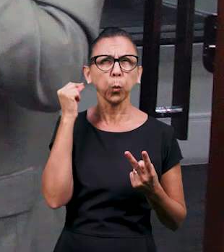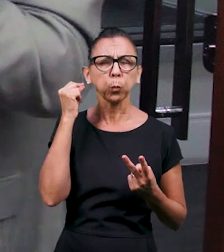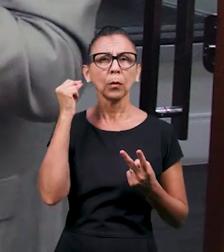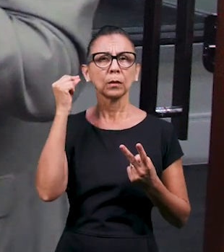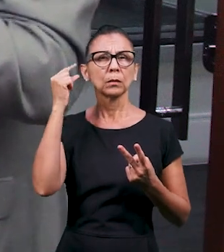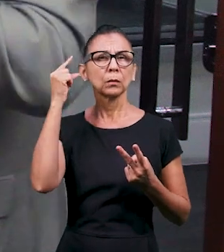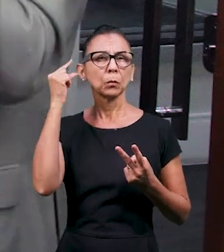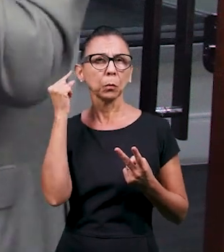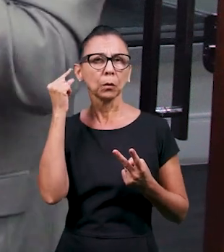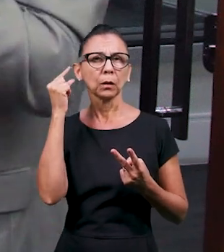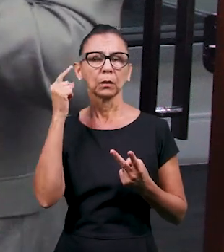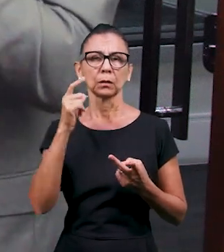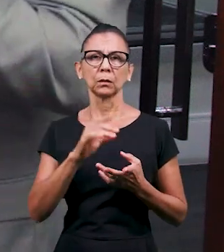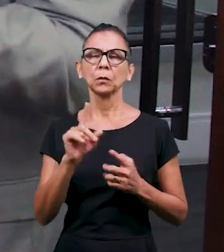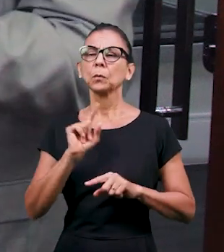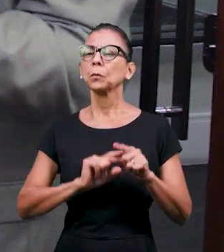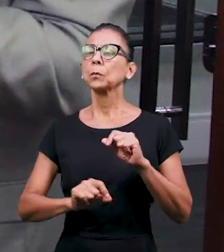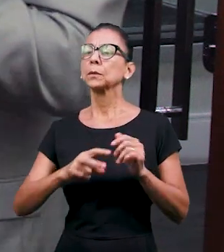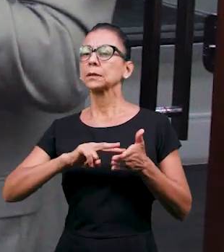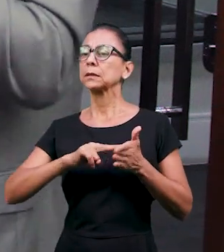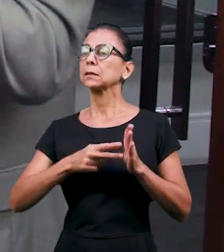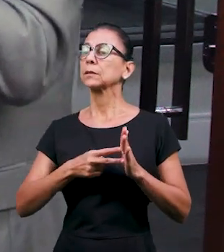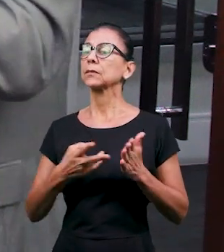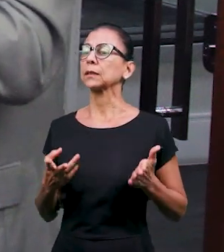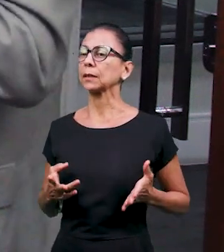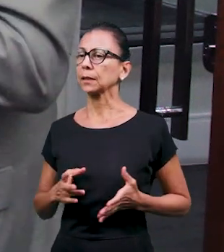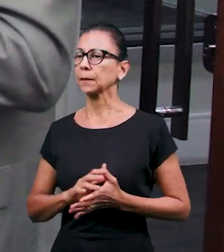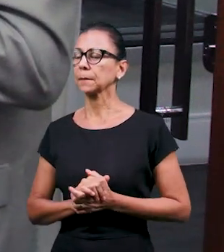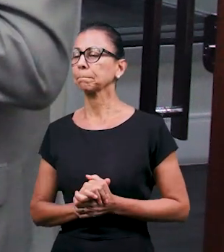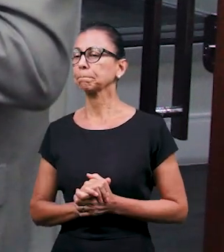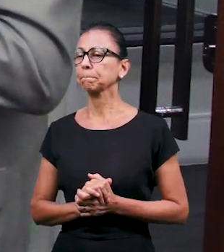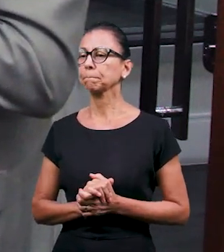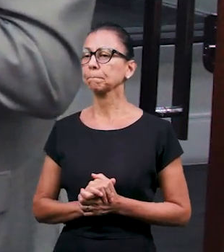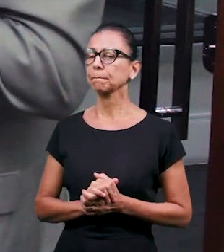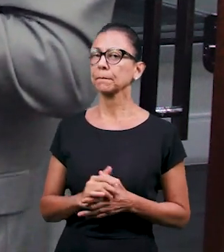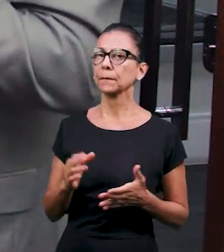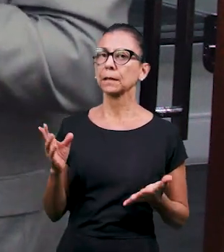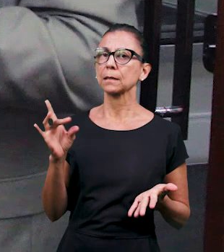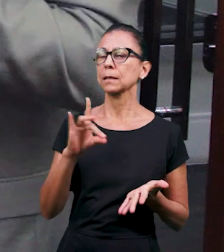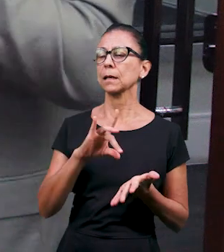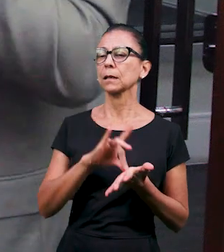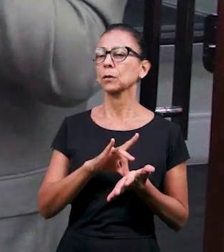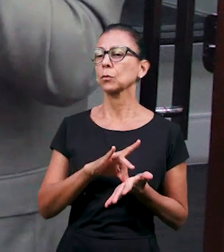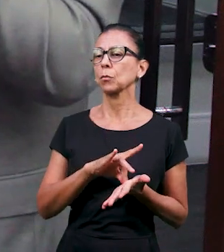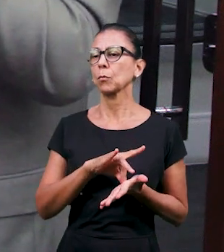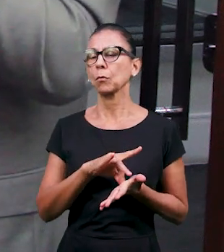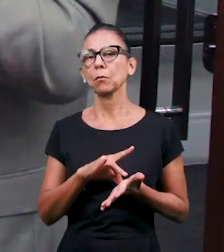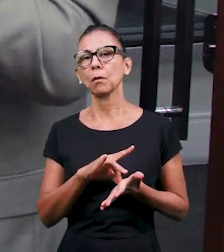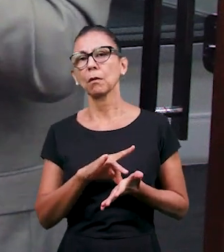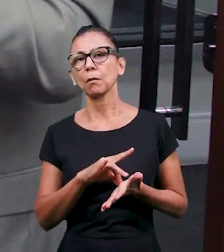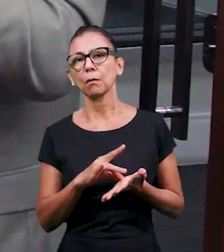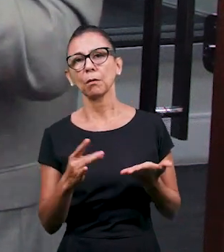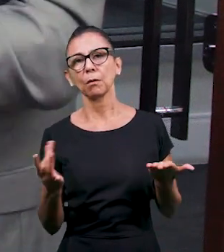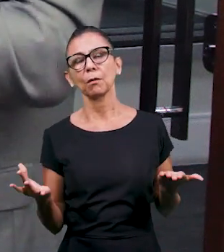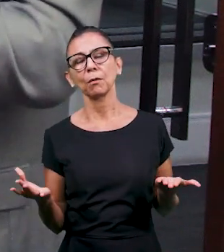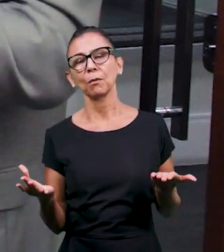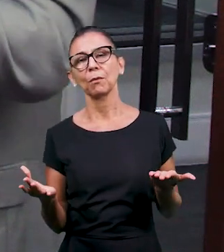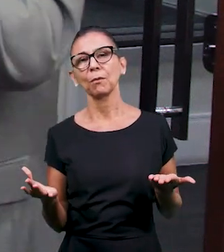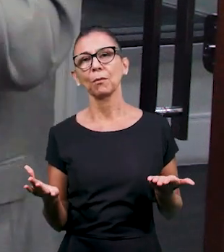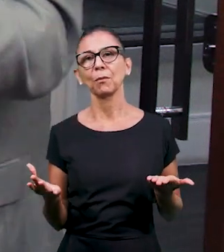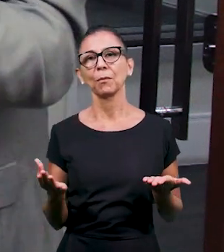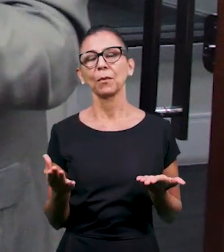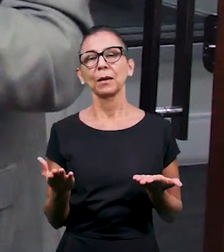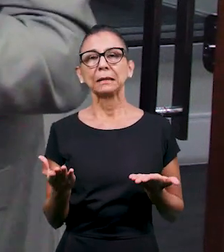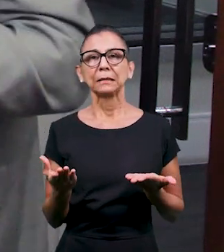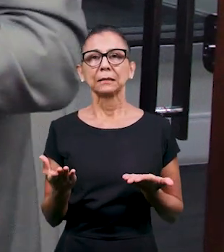sentidos. Enfim, o que é então a surdo-cegueira? Que situação é essa com a qual, eventualmente, a gente tenha que lidar dentro da